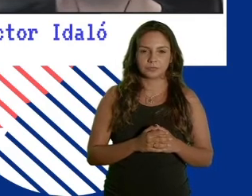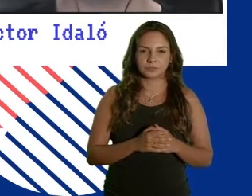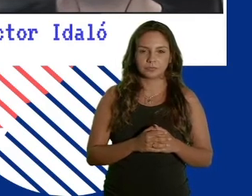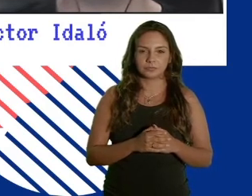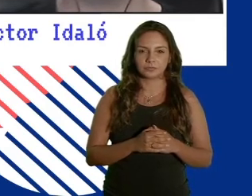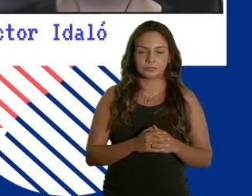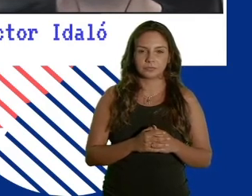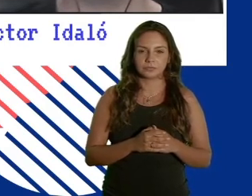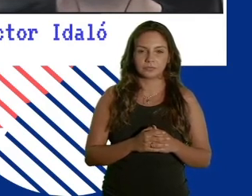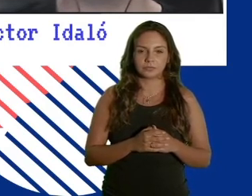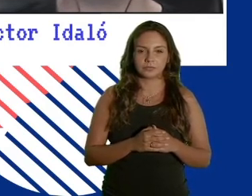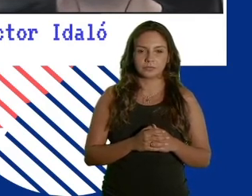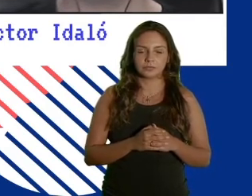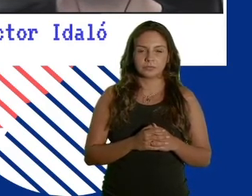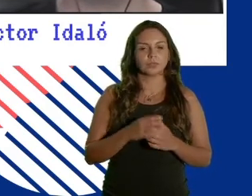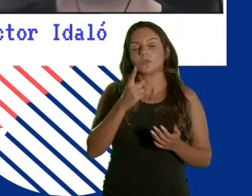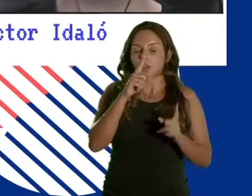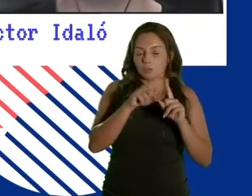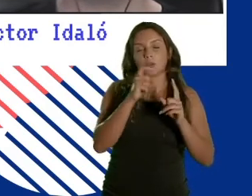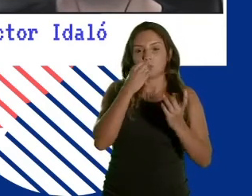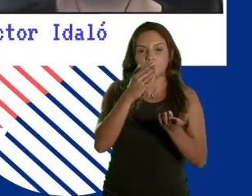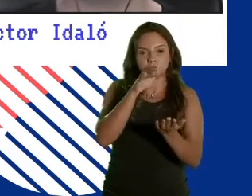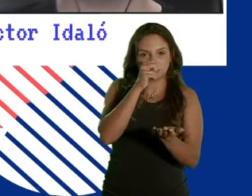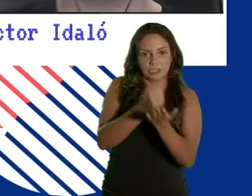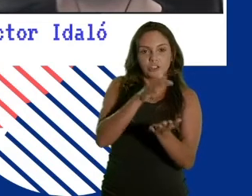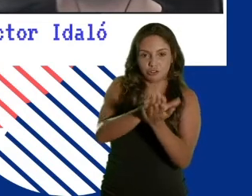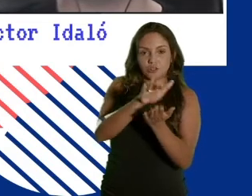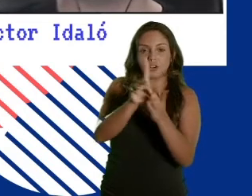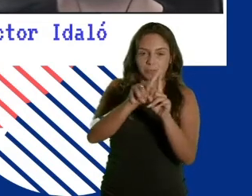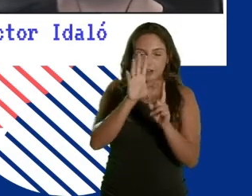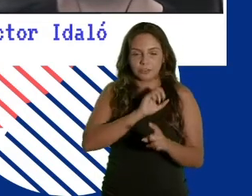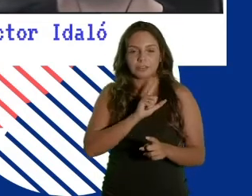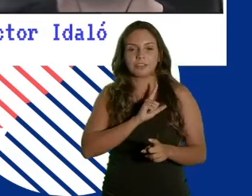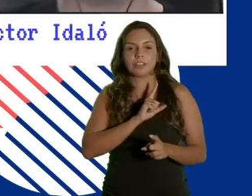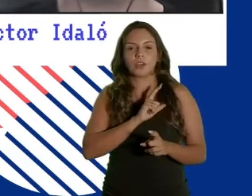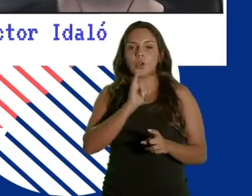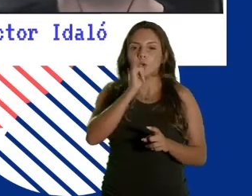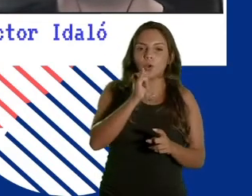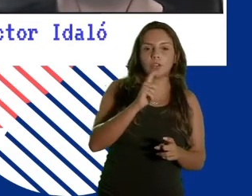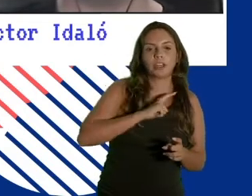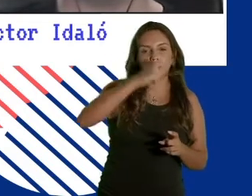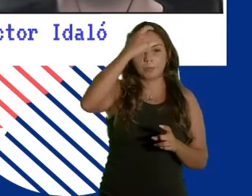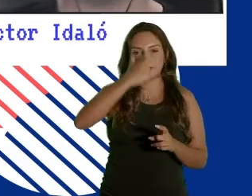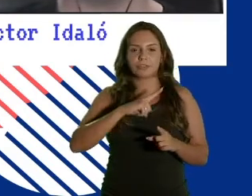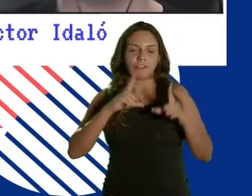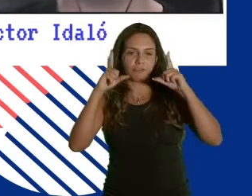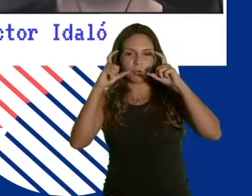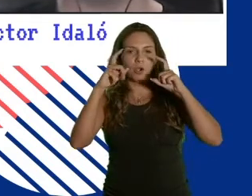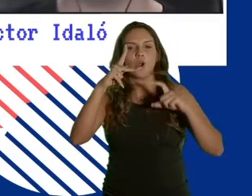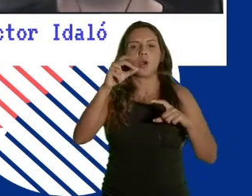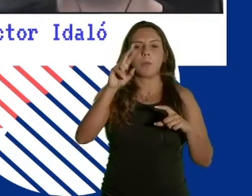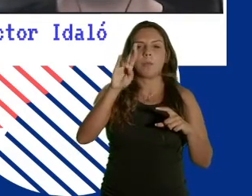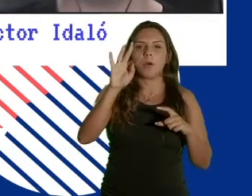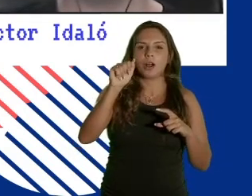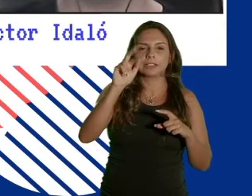Mas os contos são muito bons. E tem contos, tem perfil, tem porta-retrato,